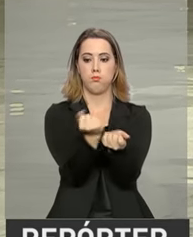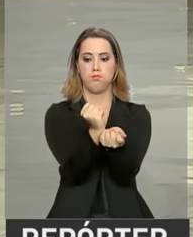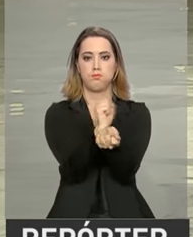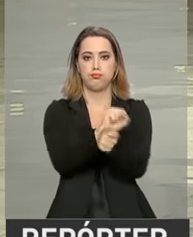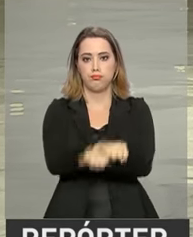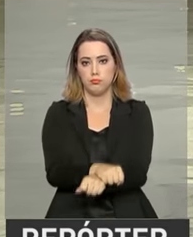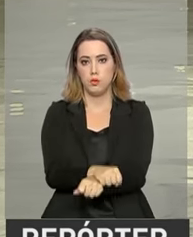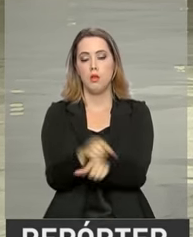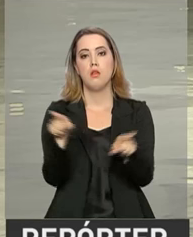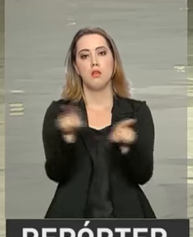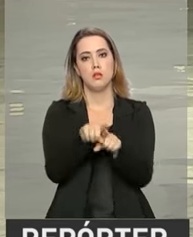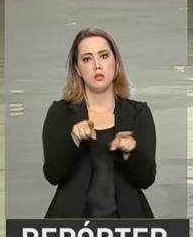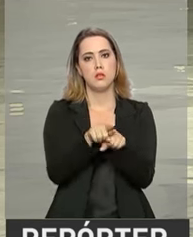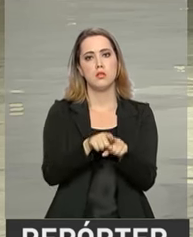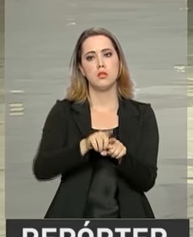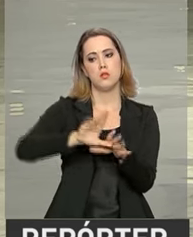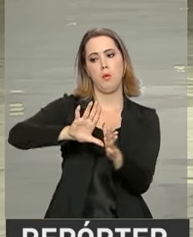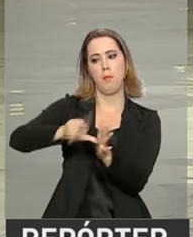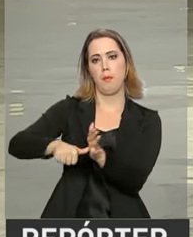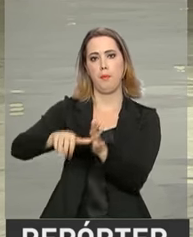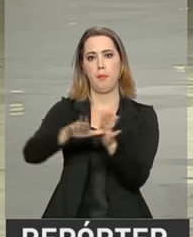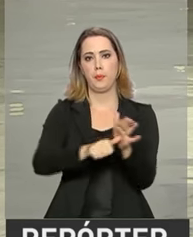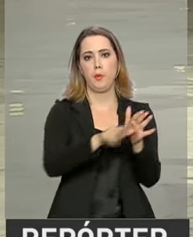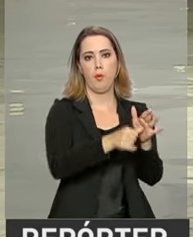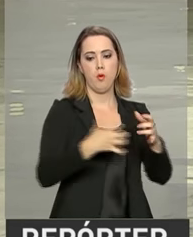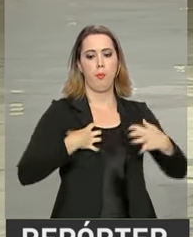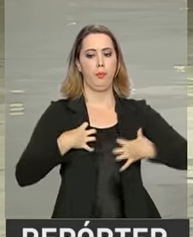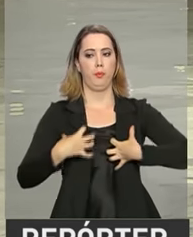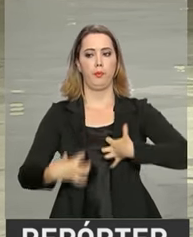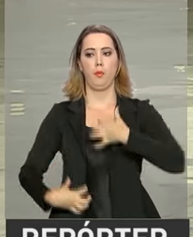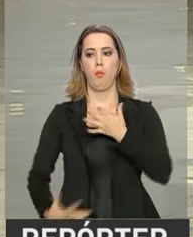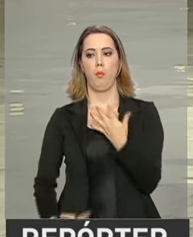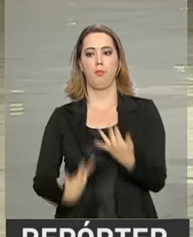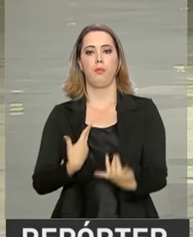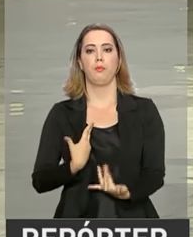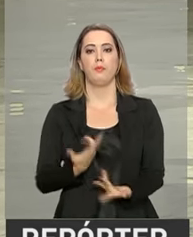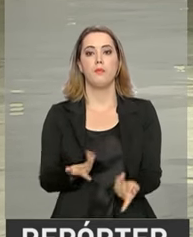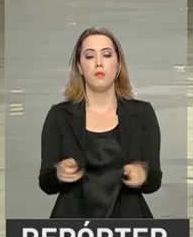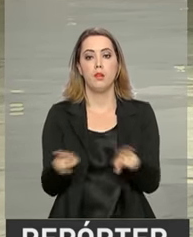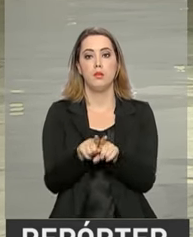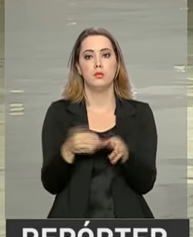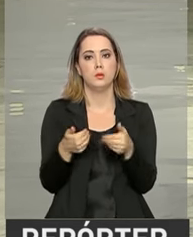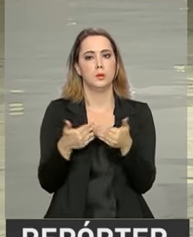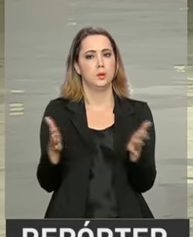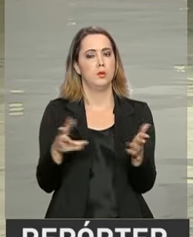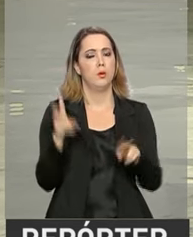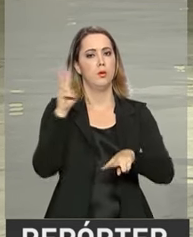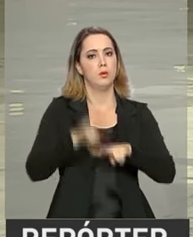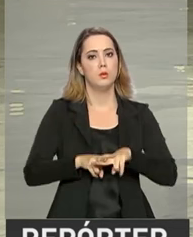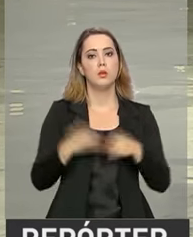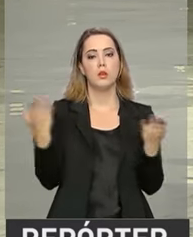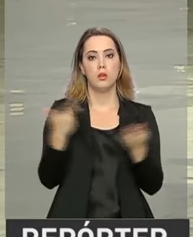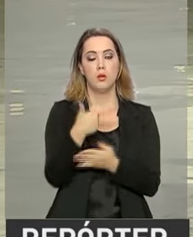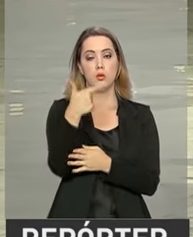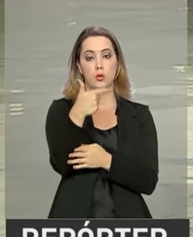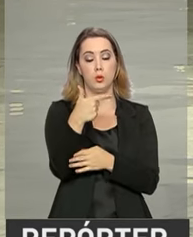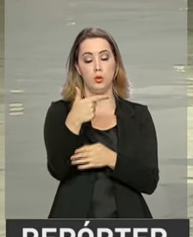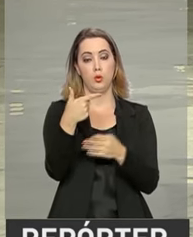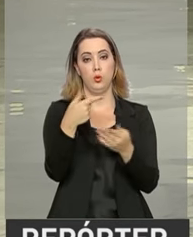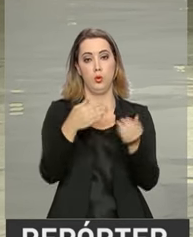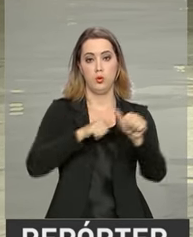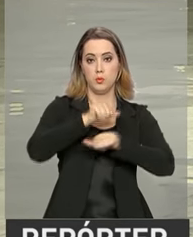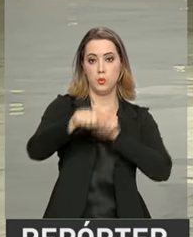escravidão e para a remoção ilegal de órgãos as penas também foram ampliadas a mínima de 2 para 4